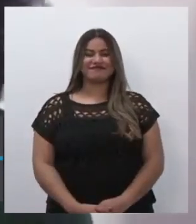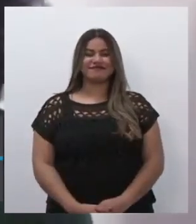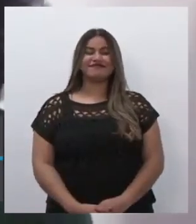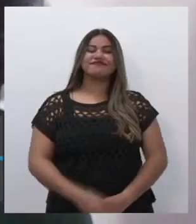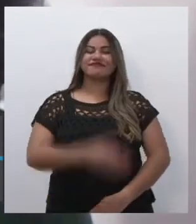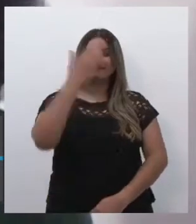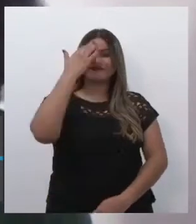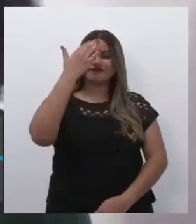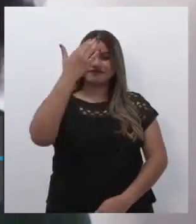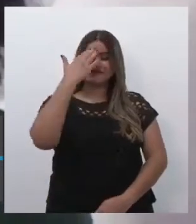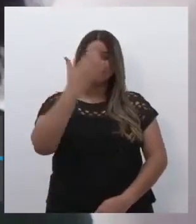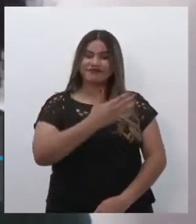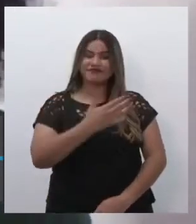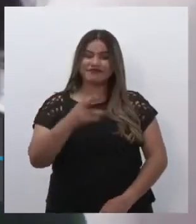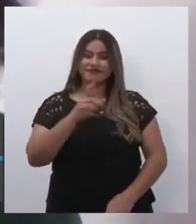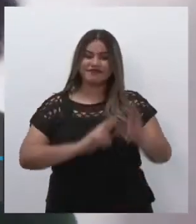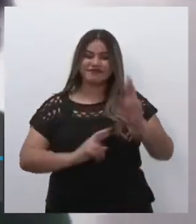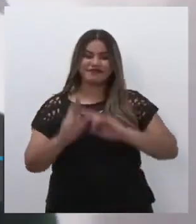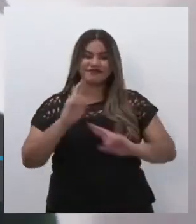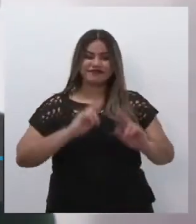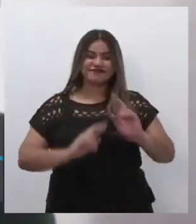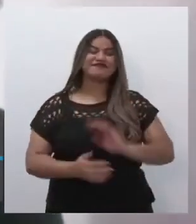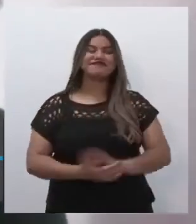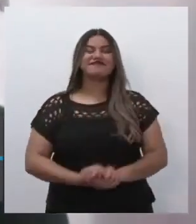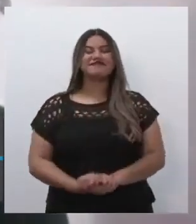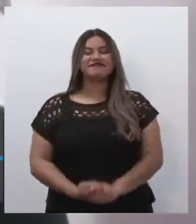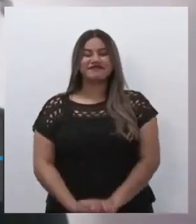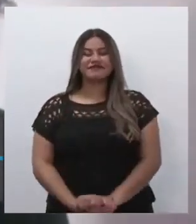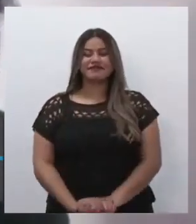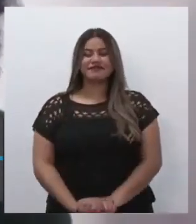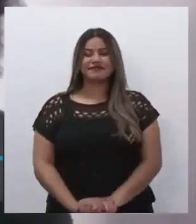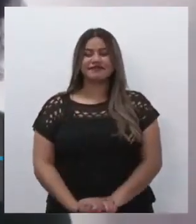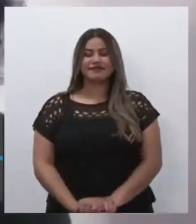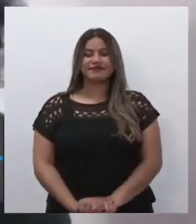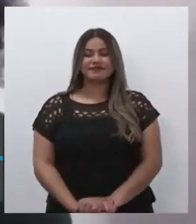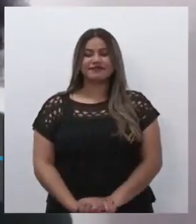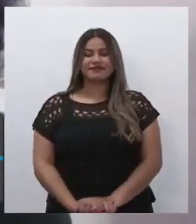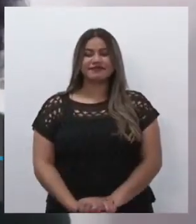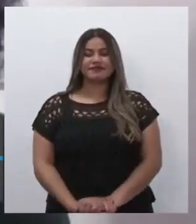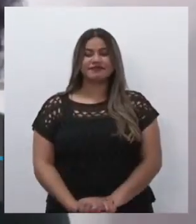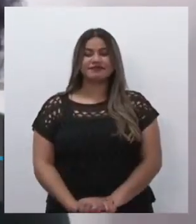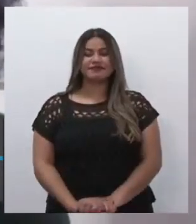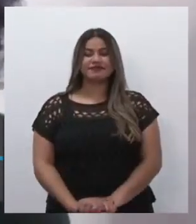obrigada aí pelas contribuições de vocês. Então, vamos lá.